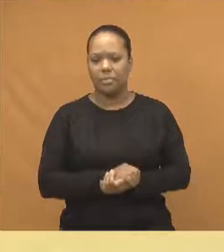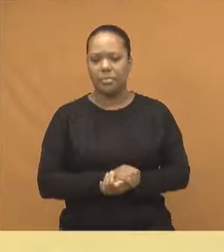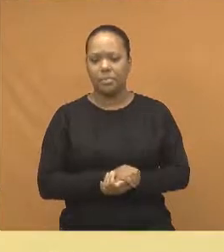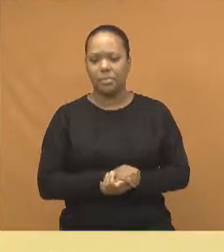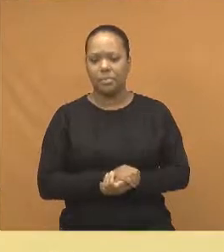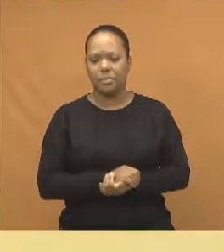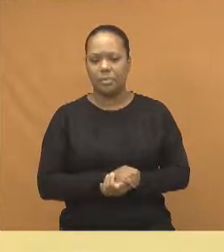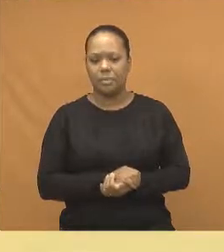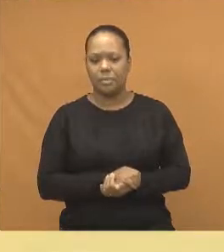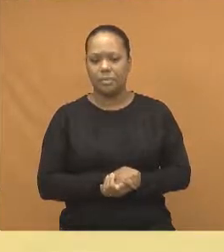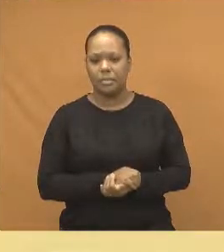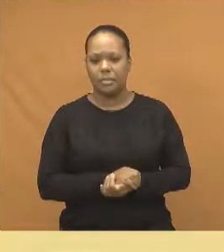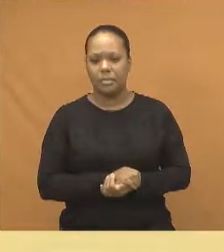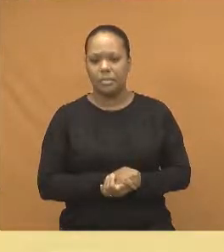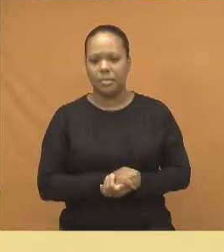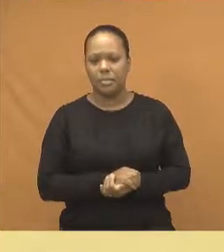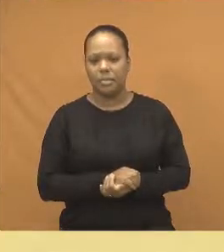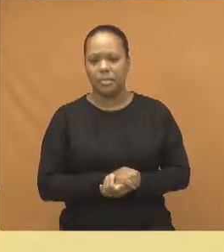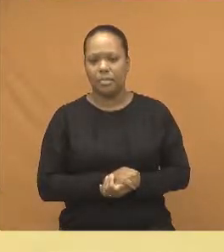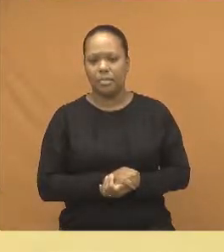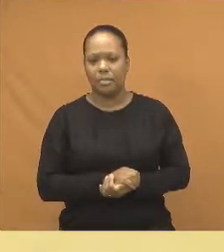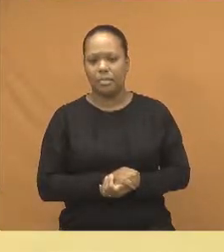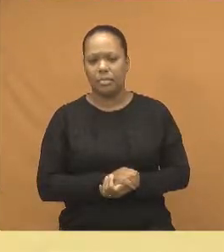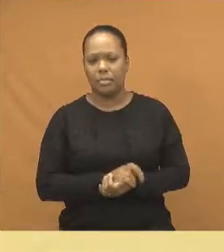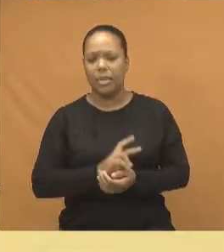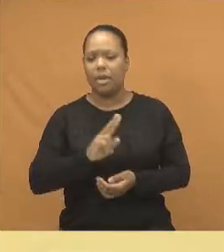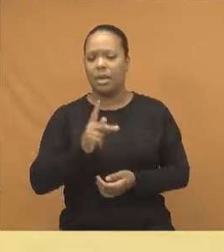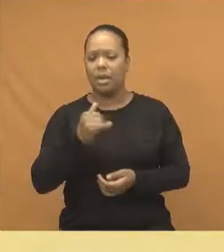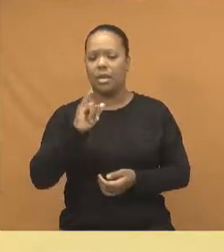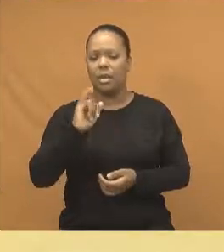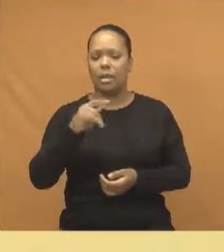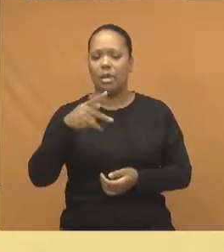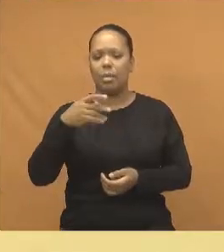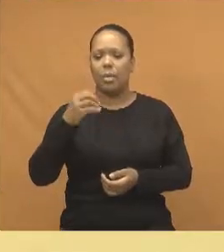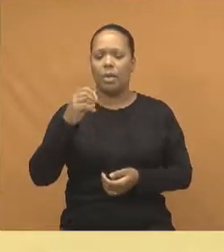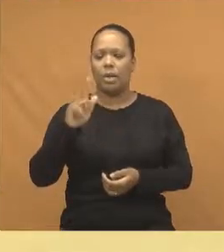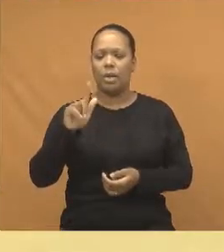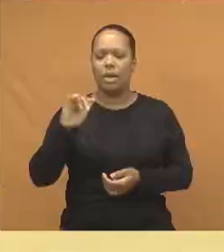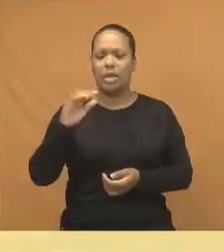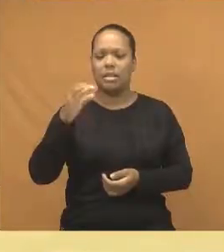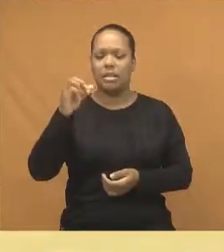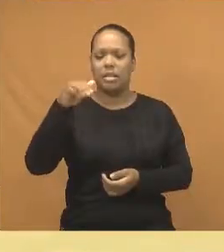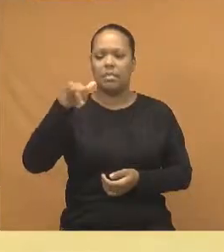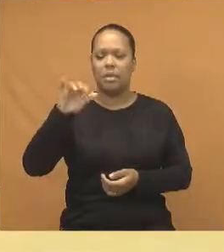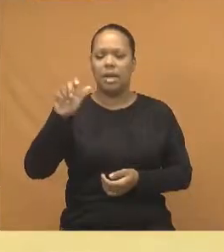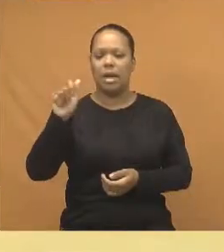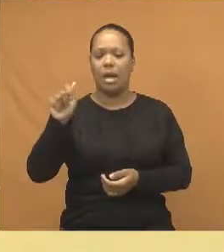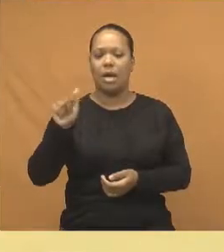eventualmente ocorrer a hipoglicemia sem apresentação de